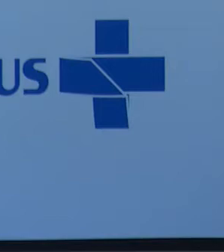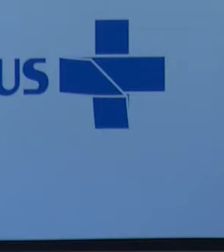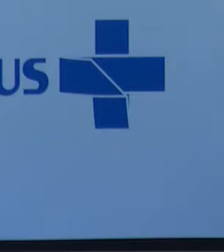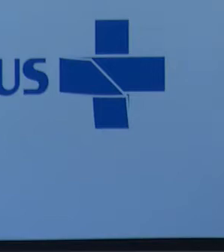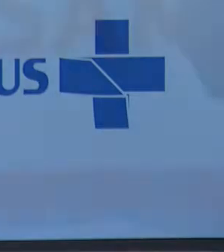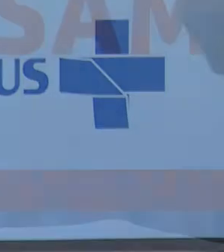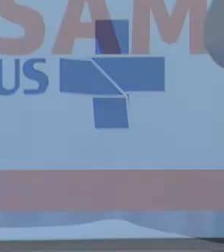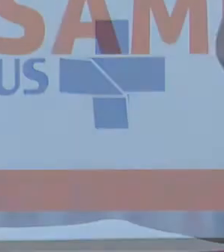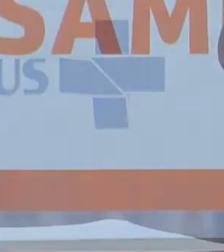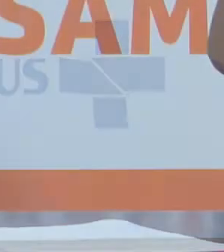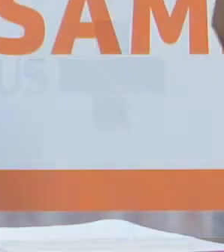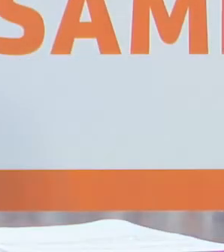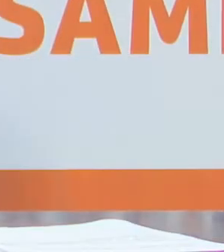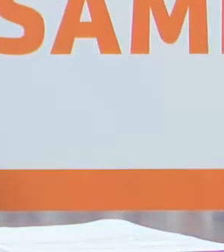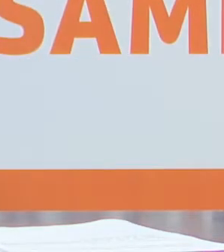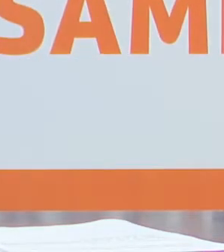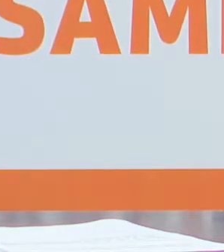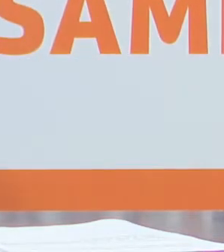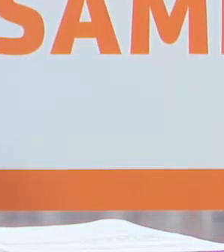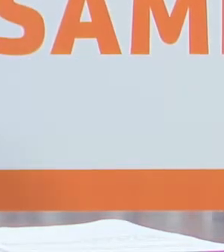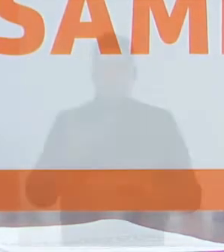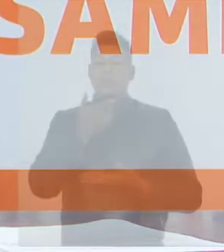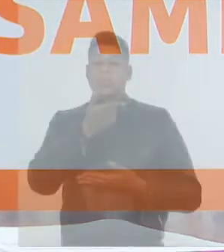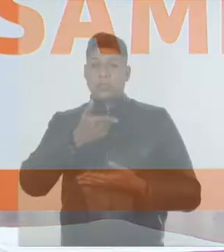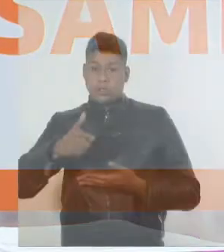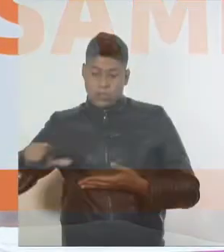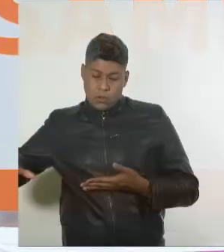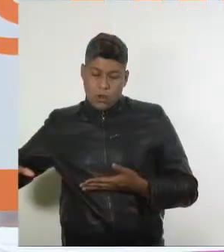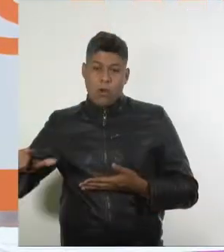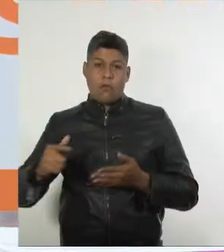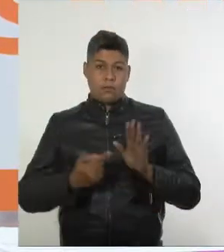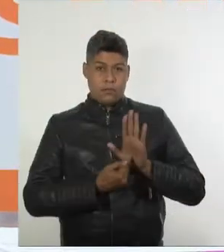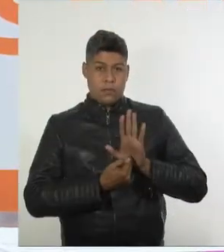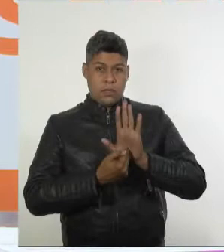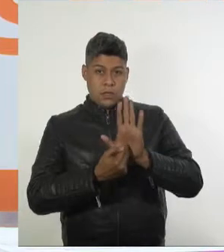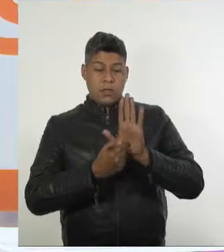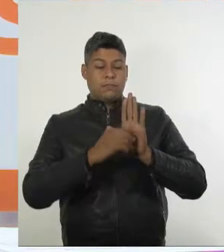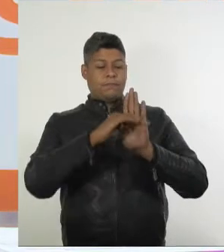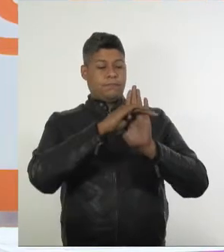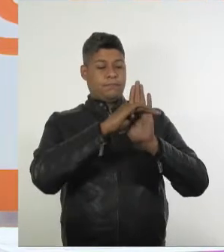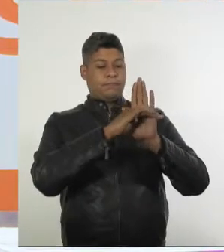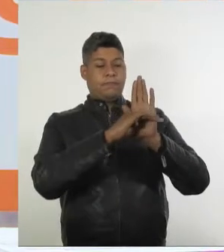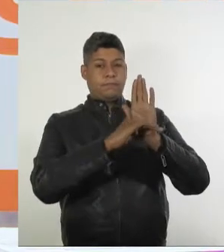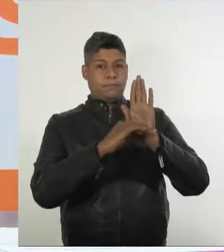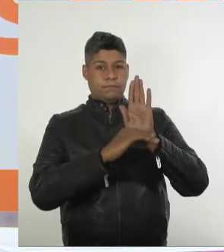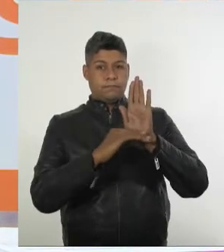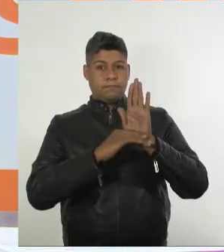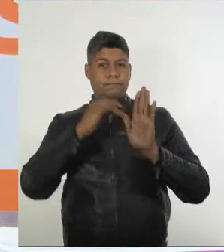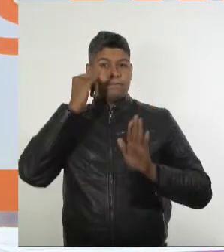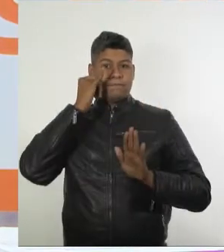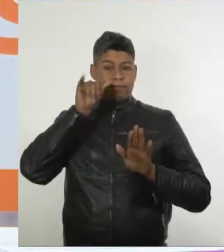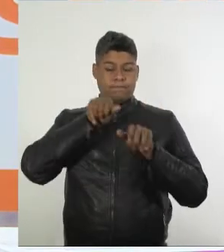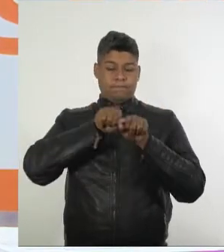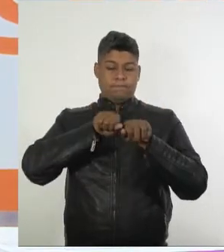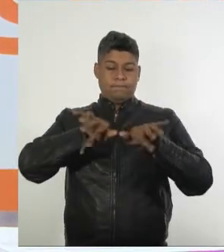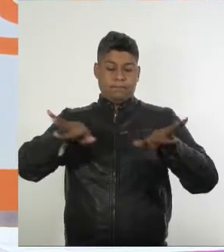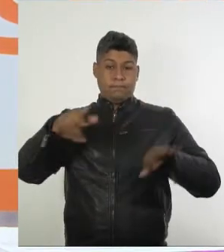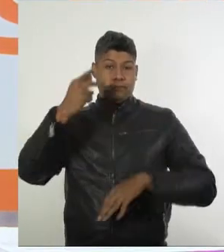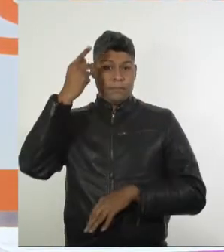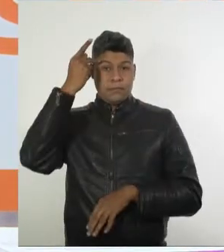Boa tarde. Hoje, mais uma coletiva para tratar das ações do enfrentamento à pandemia na cidade de São